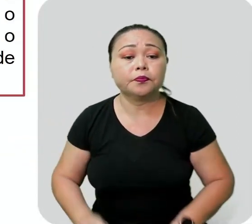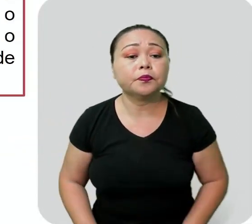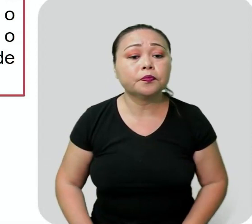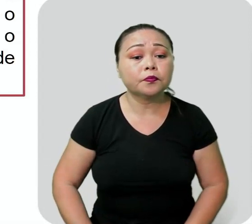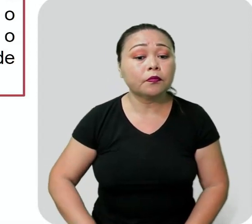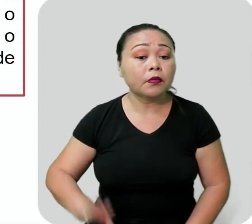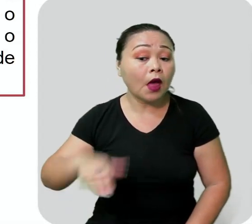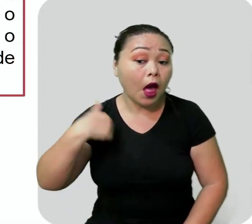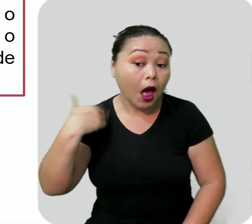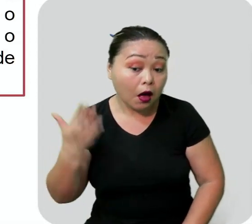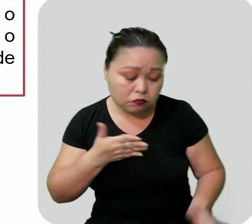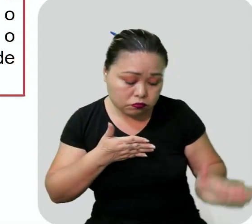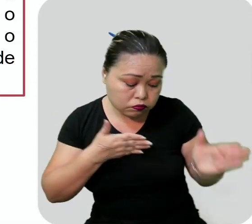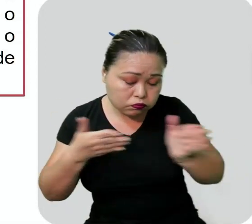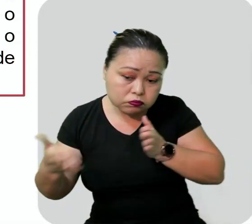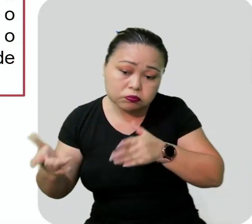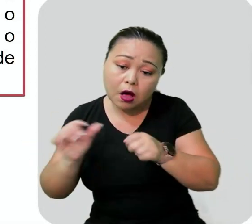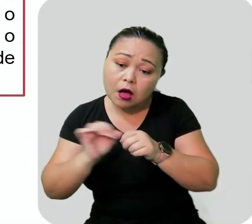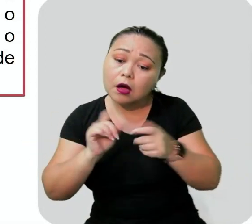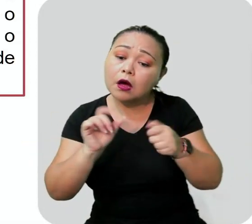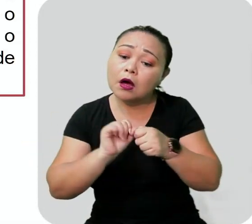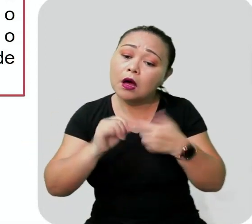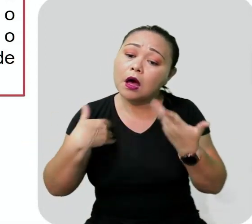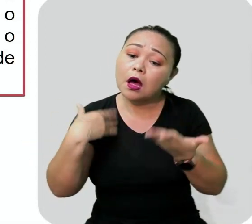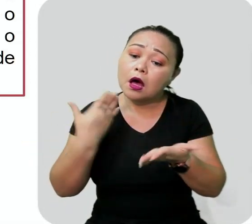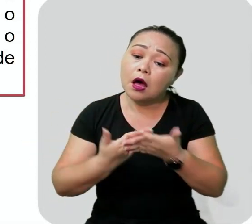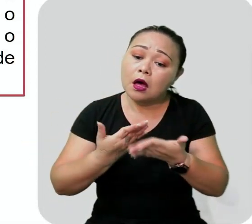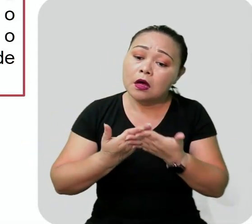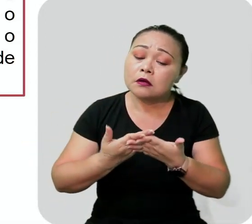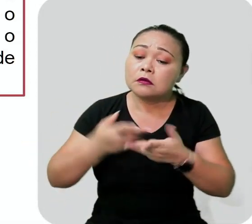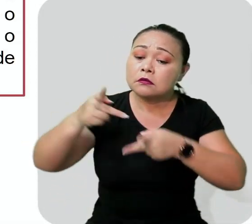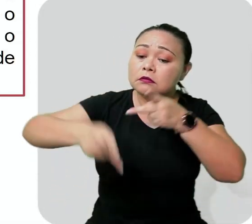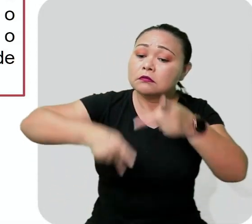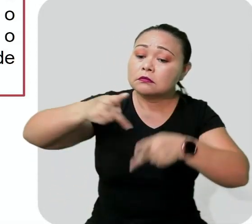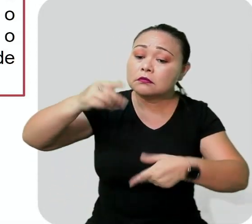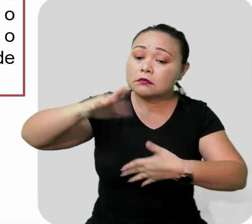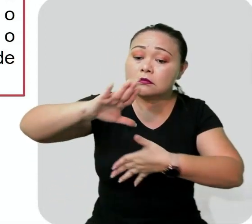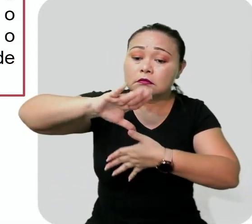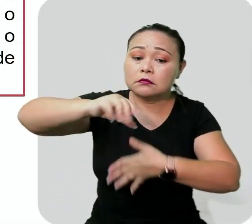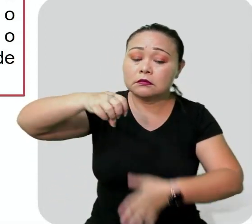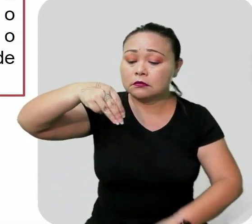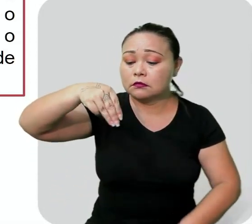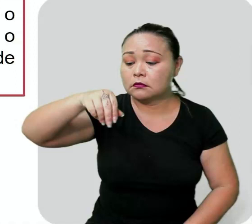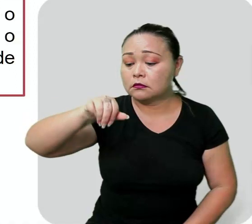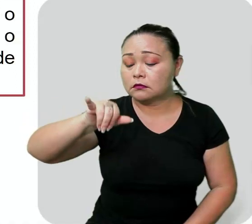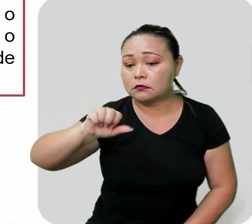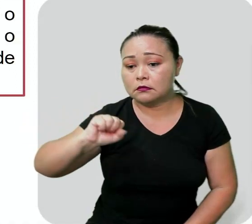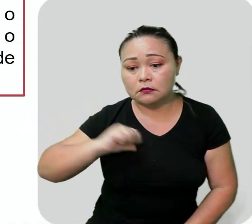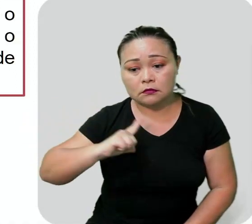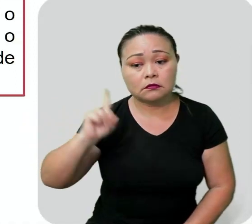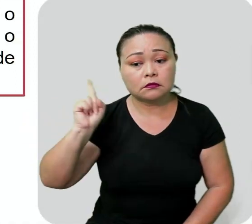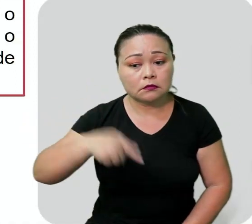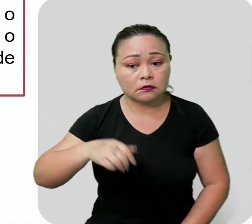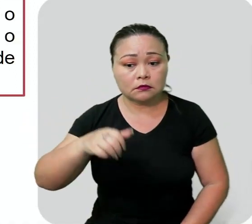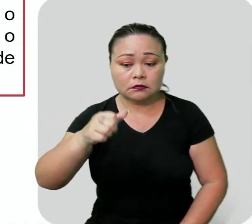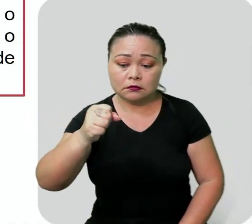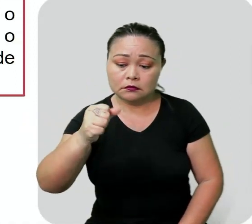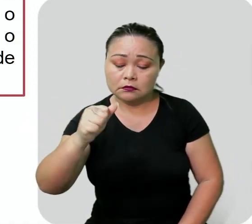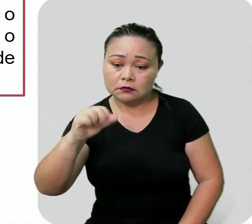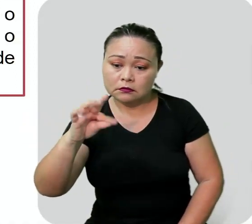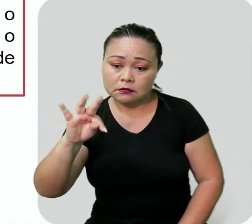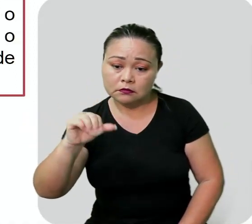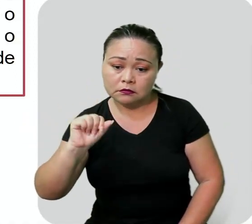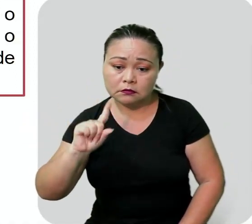durante a nossa aula, estávamos falando sobre as civilizações da América, os maias, os incas e os astecas,